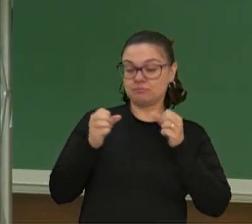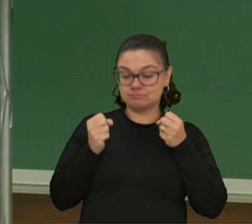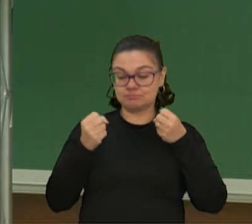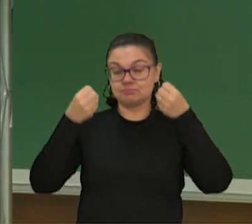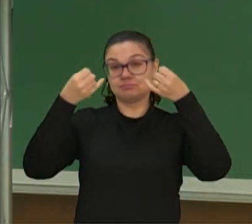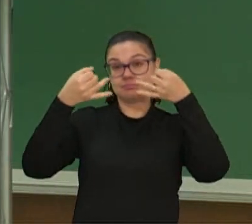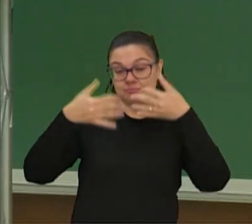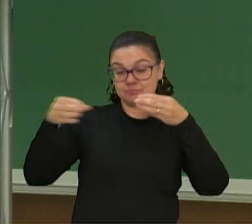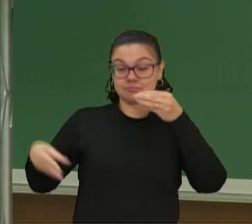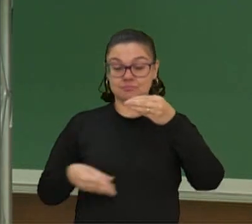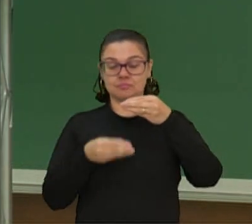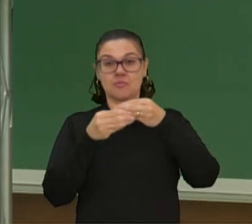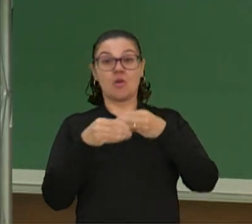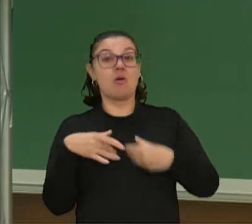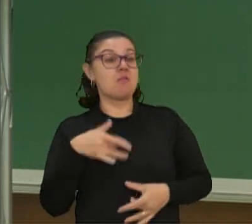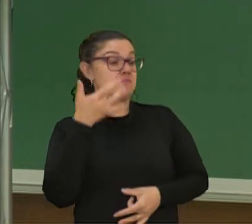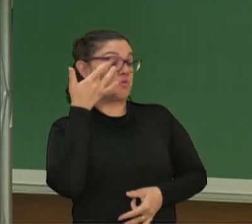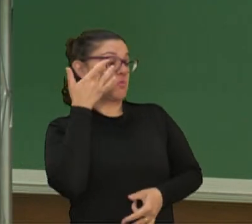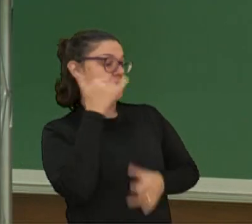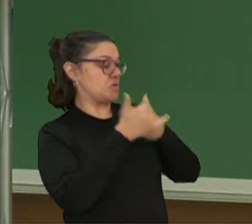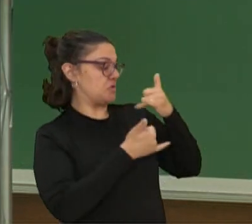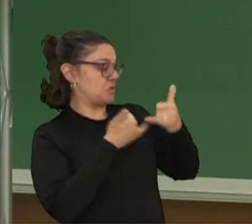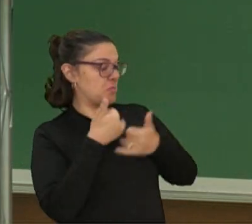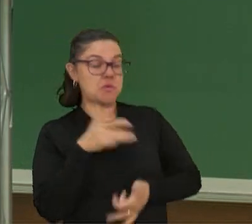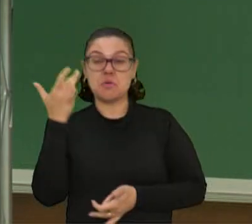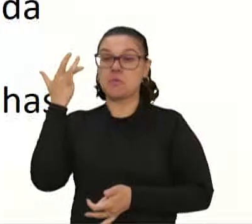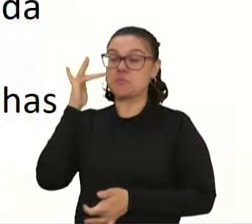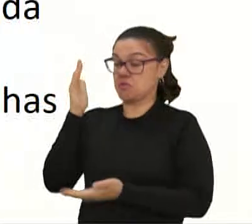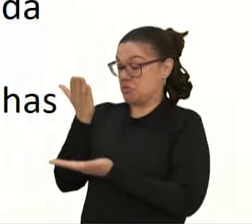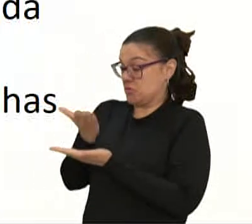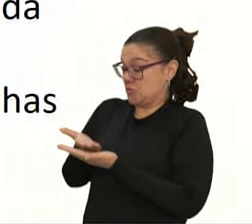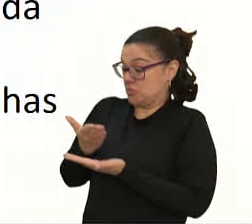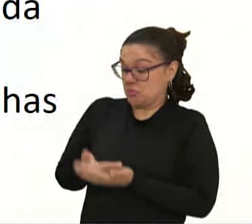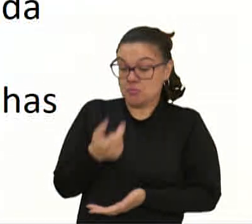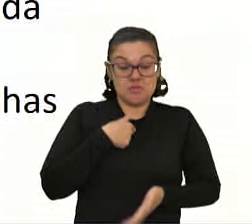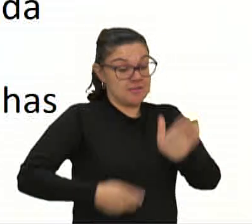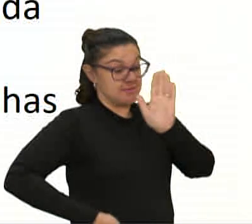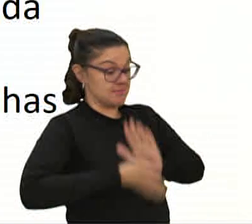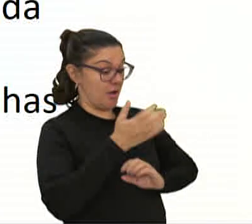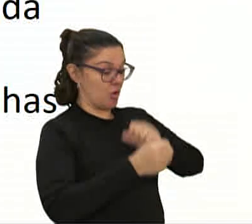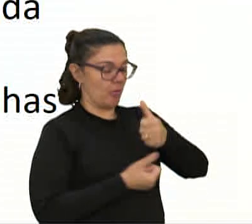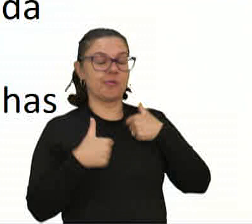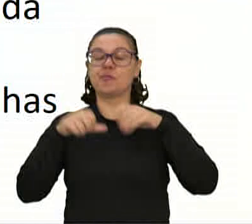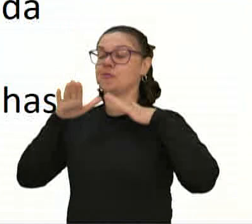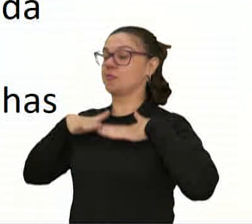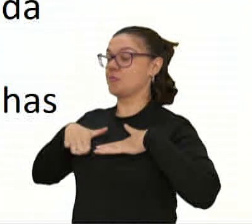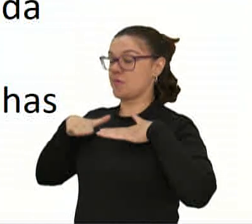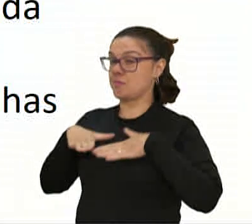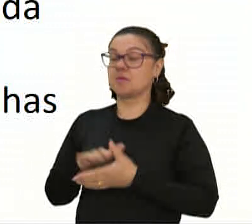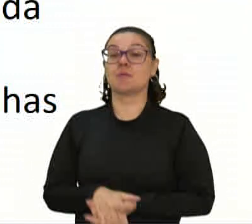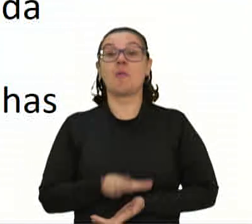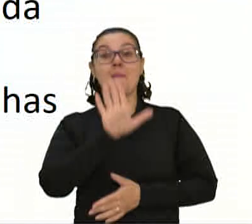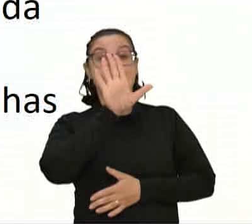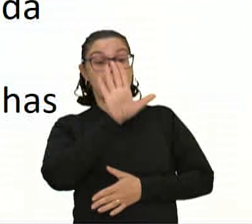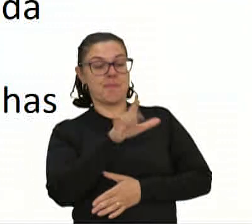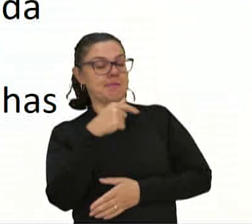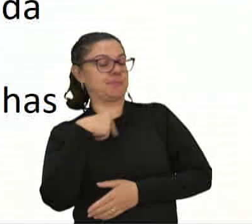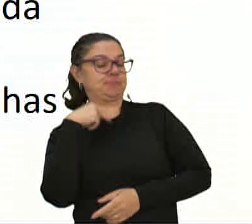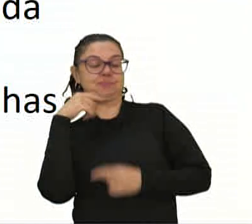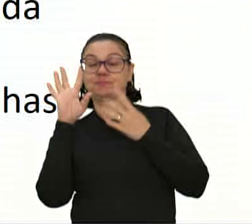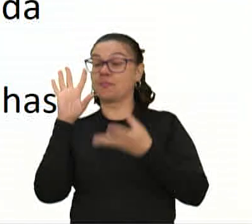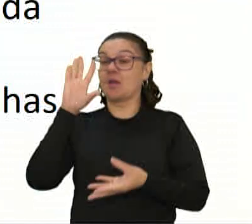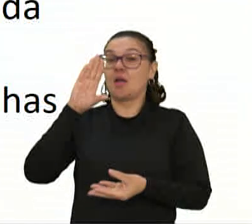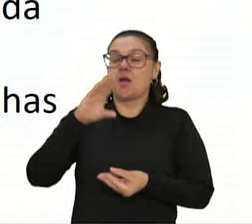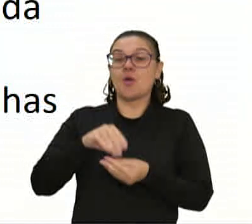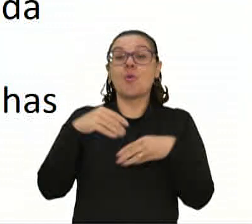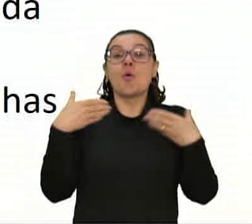comentário complementar. Não sei se brinco, não sei se estudo, se saio correndo ou fico tranquilo, mas não conseguir entender